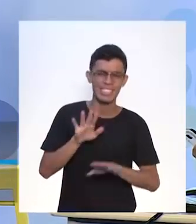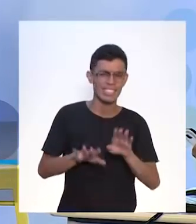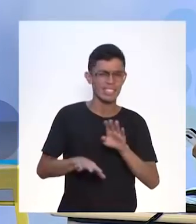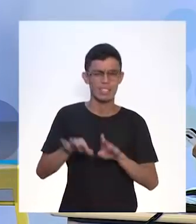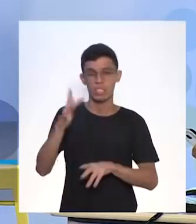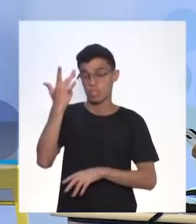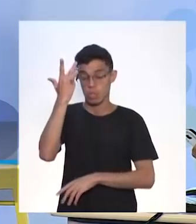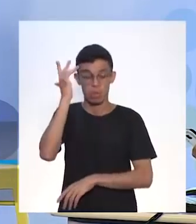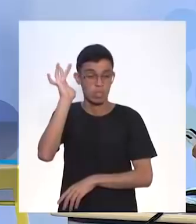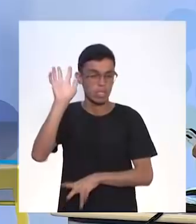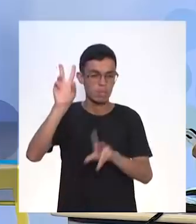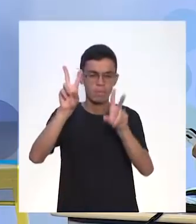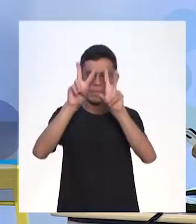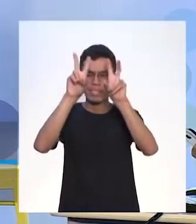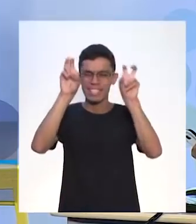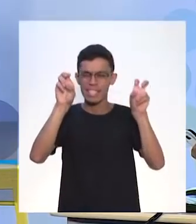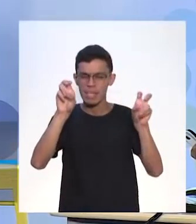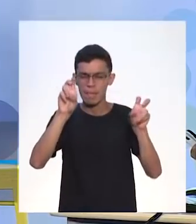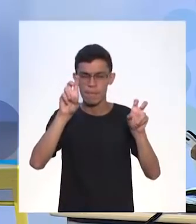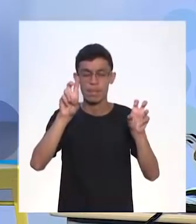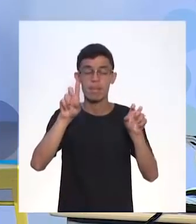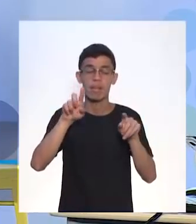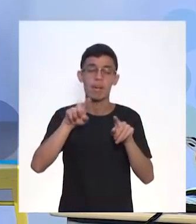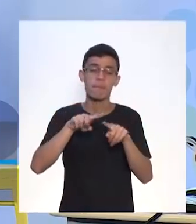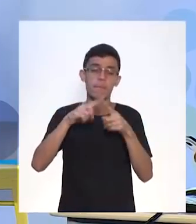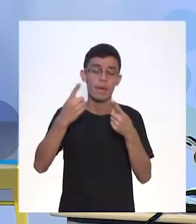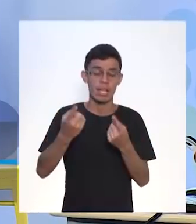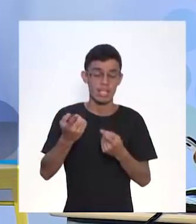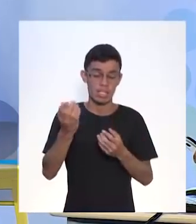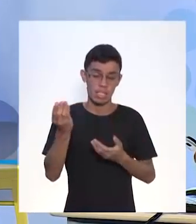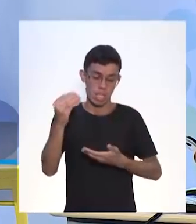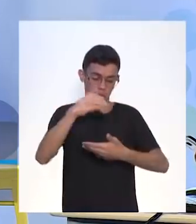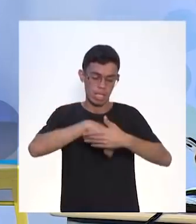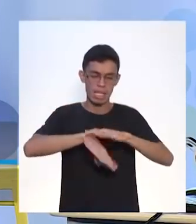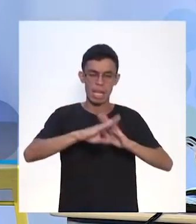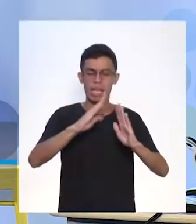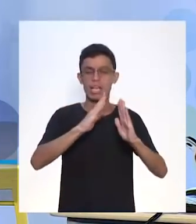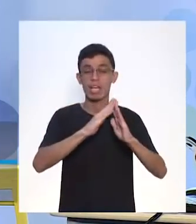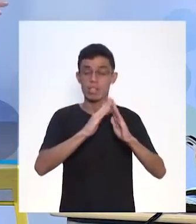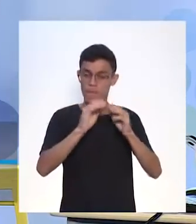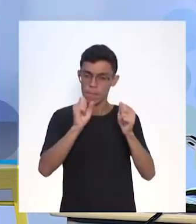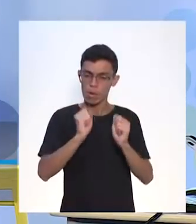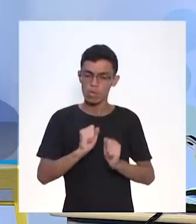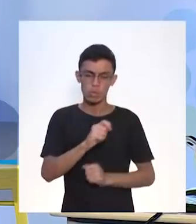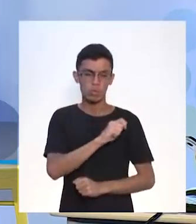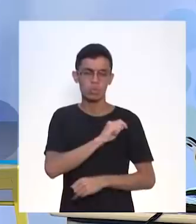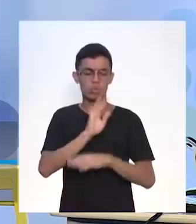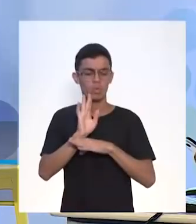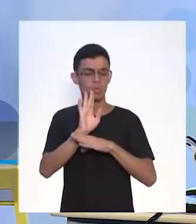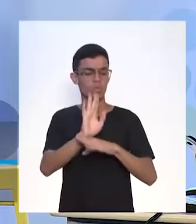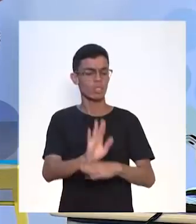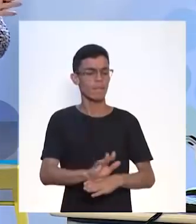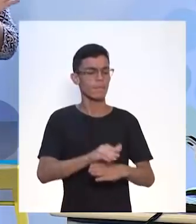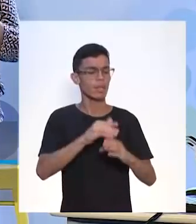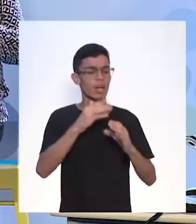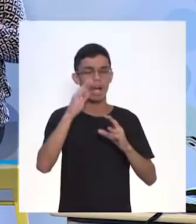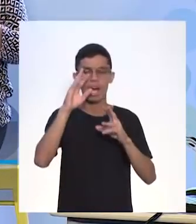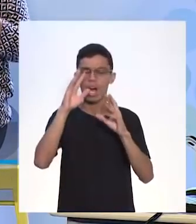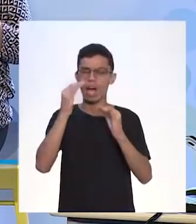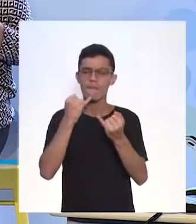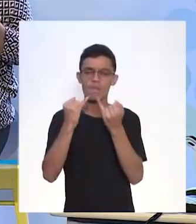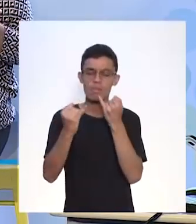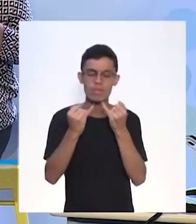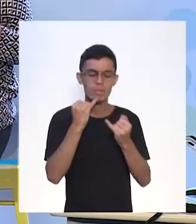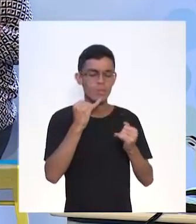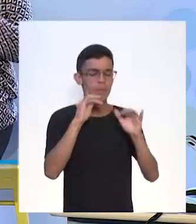podem até acabar ajudando em casa, né? Falando, né? Compartilhando isso com